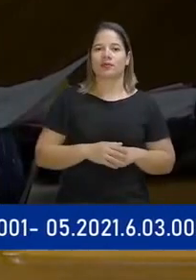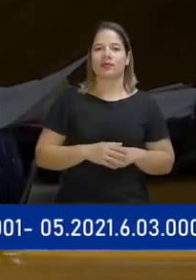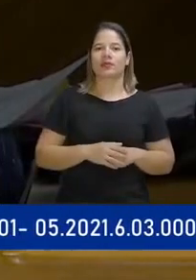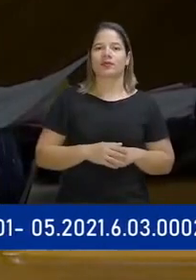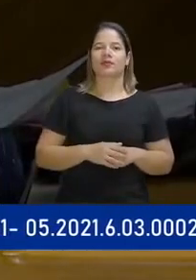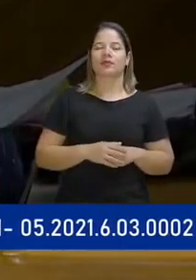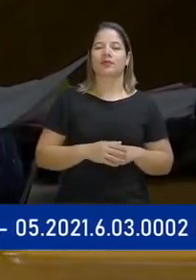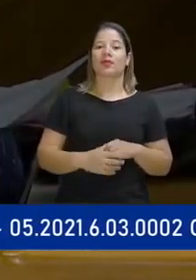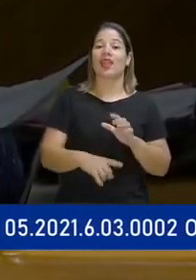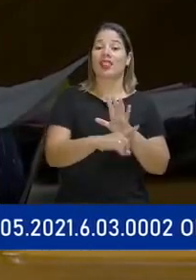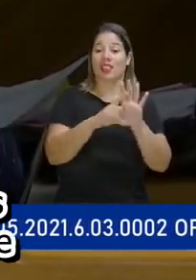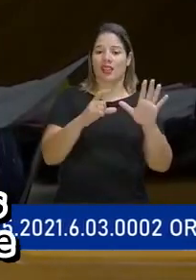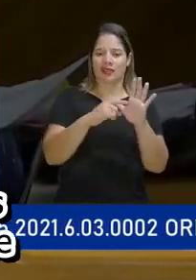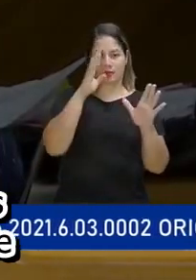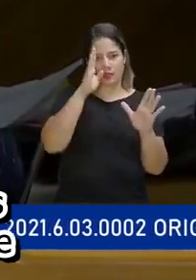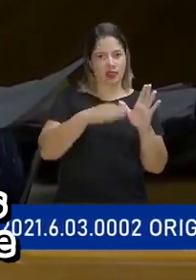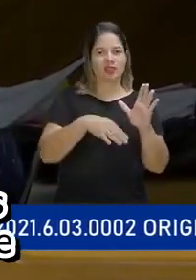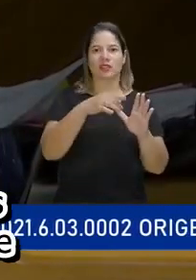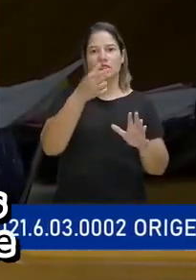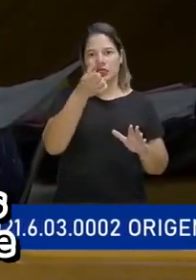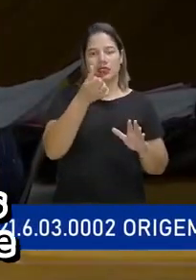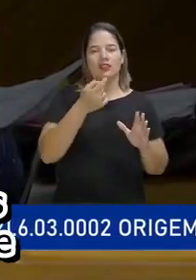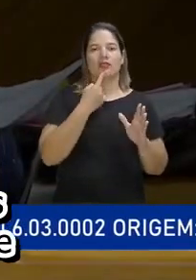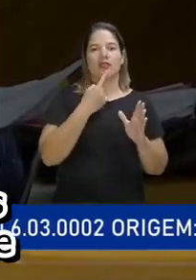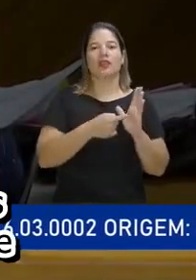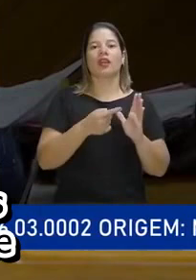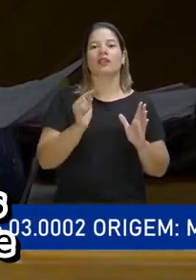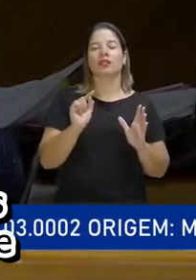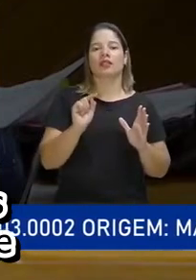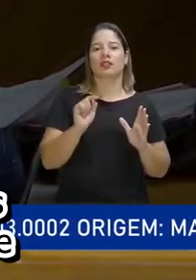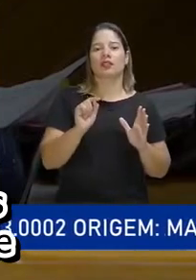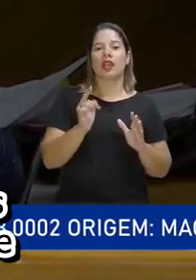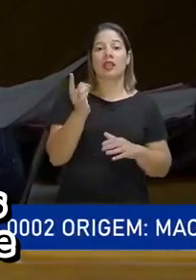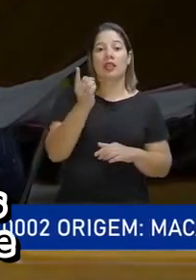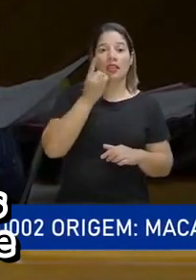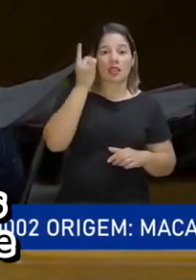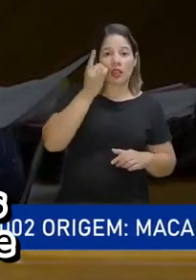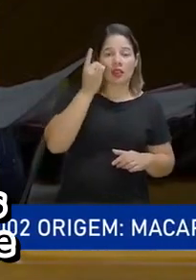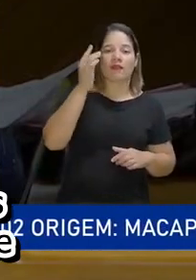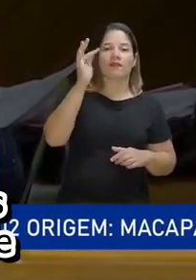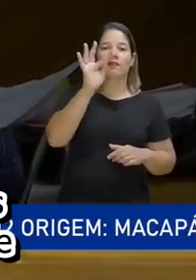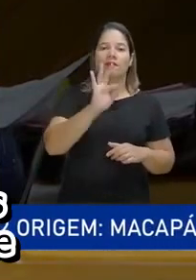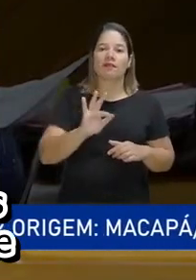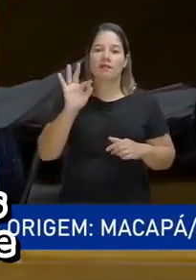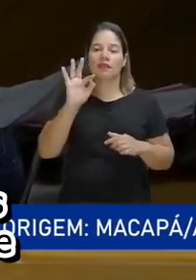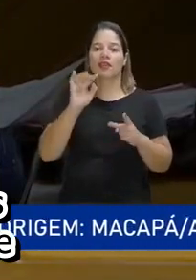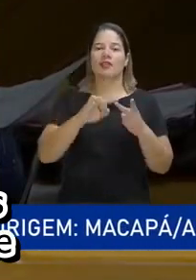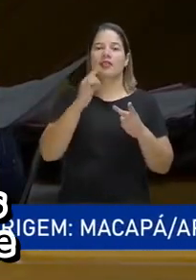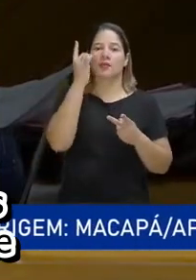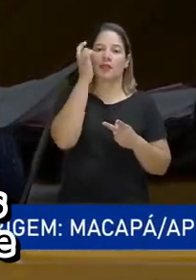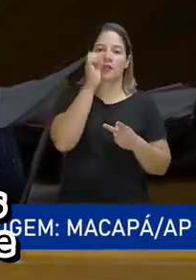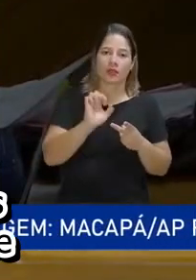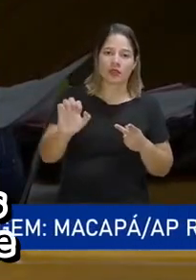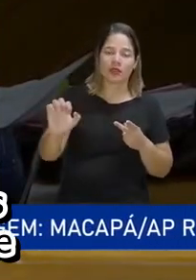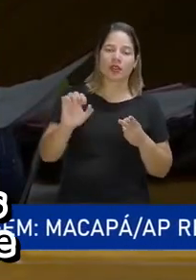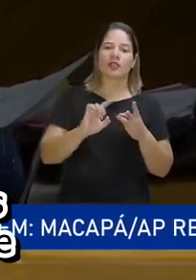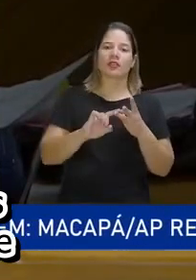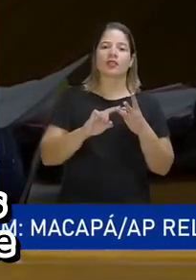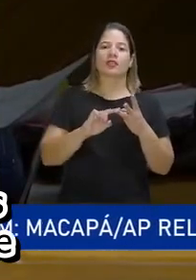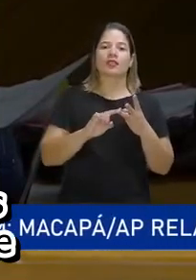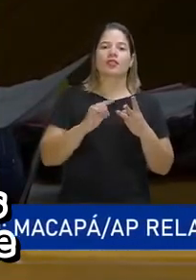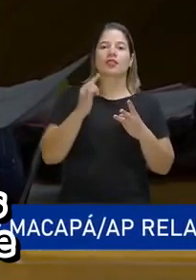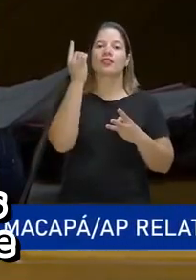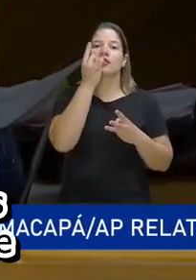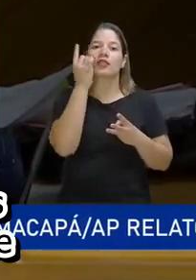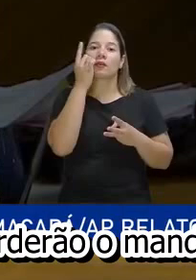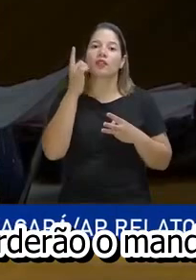Vou no parágrafo 6º direto. Os deputados federais, os deputados estaduais e os deputados distritais